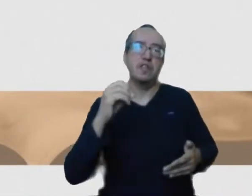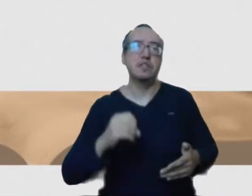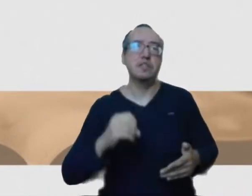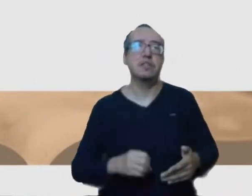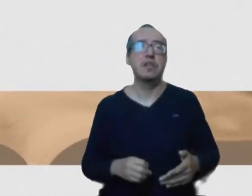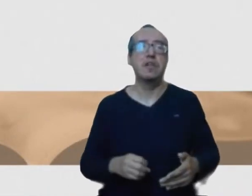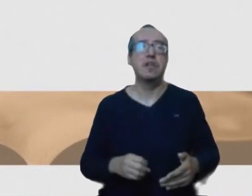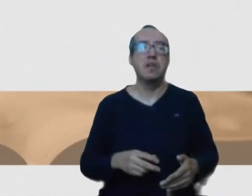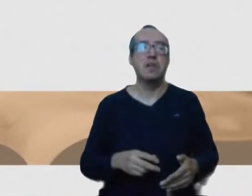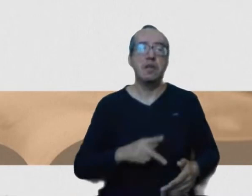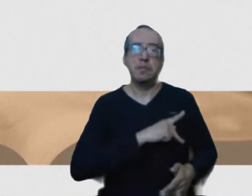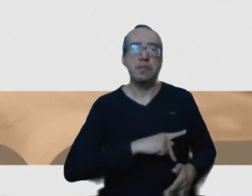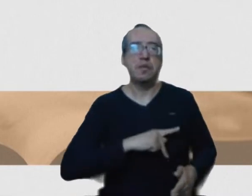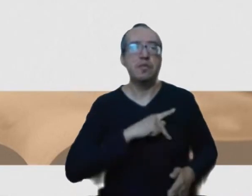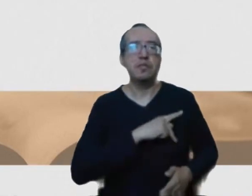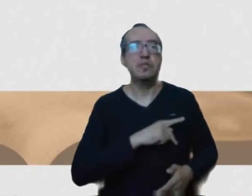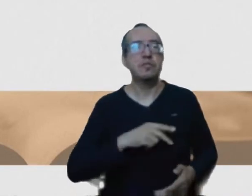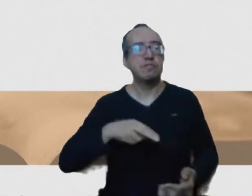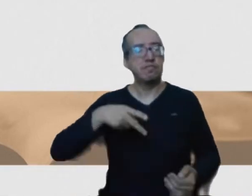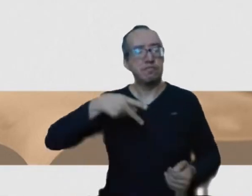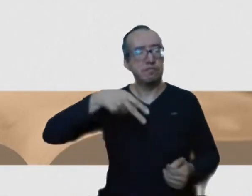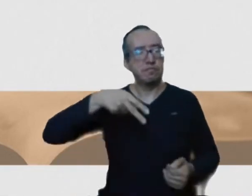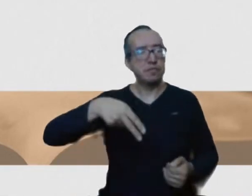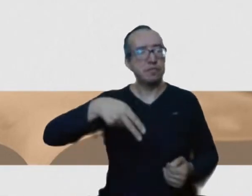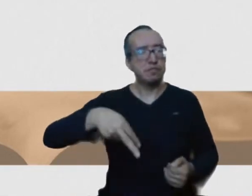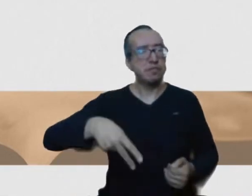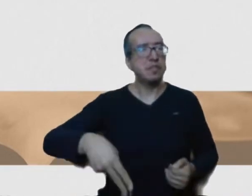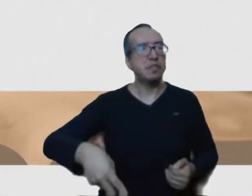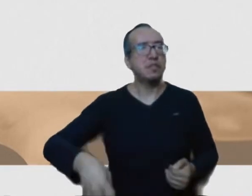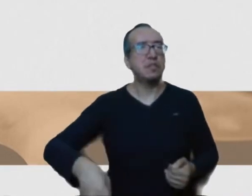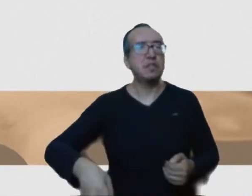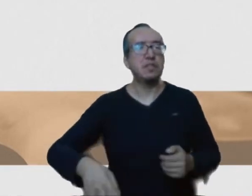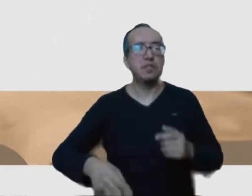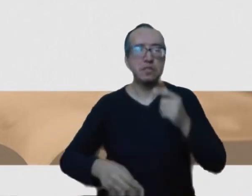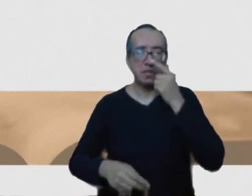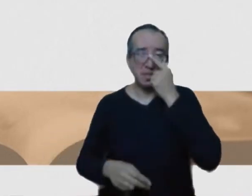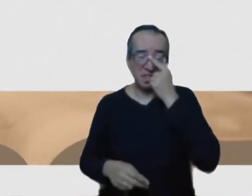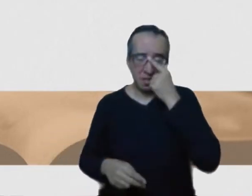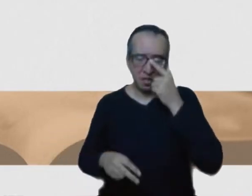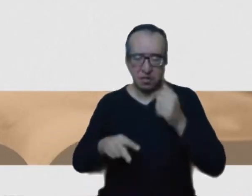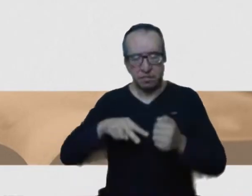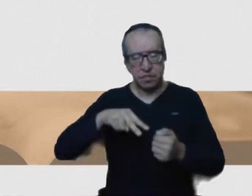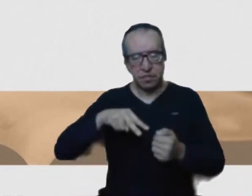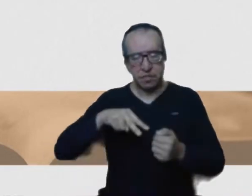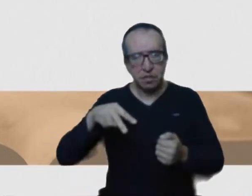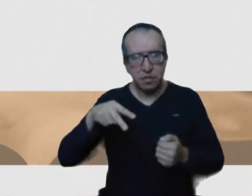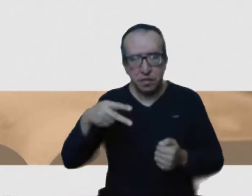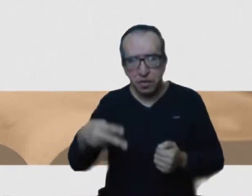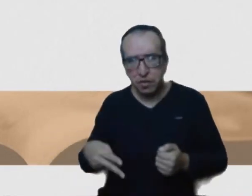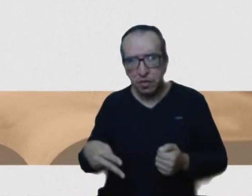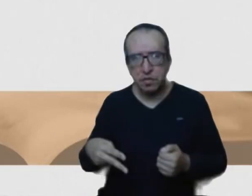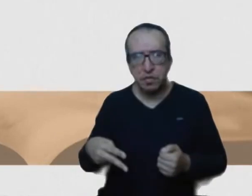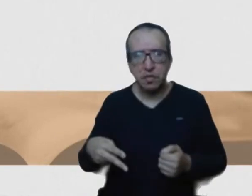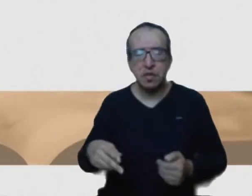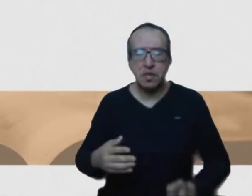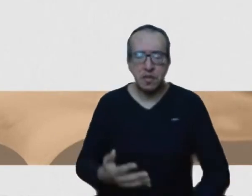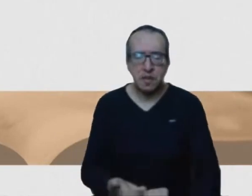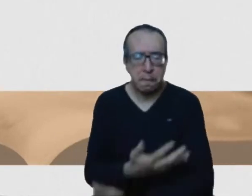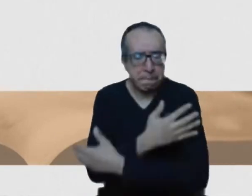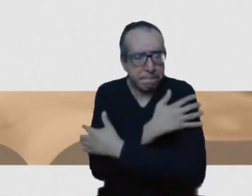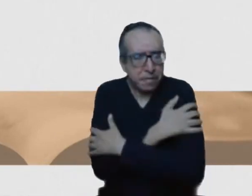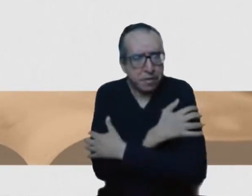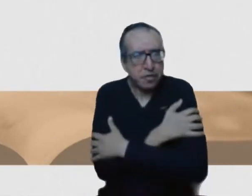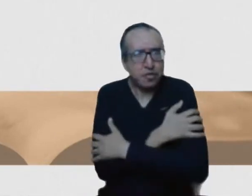sobre ele, abraçando-o, disse: não vos perturbeis, que a sua